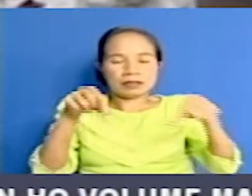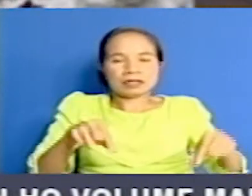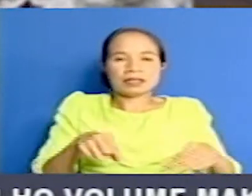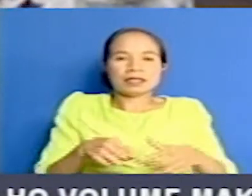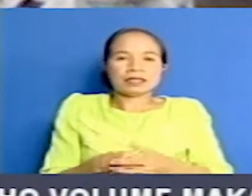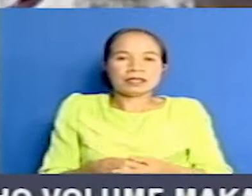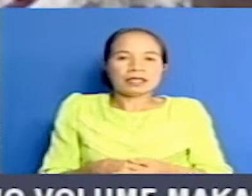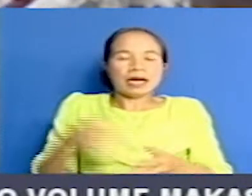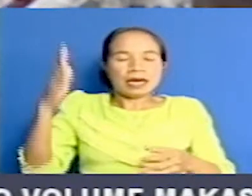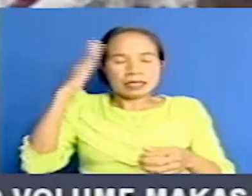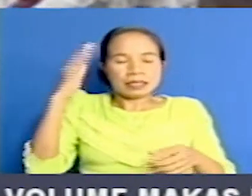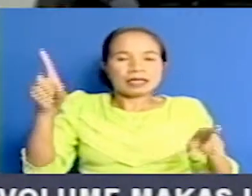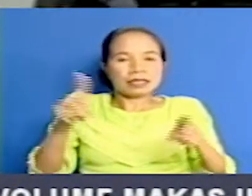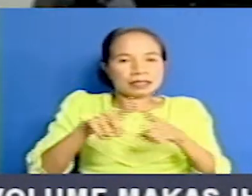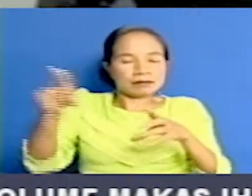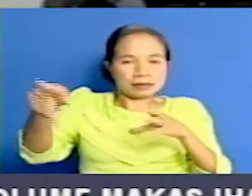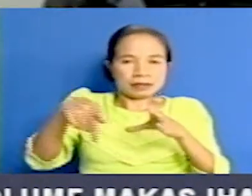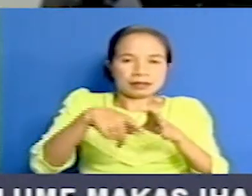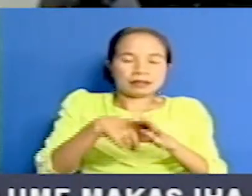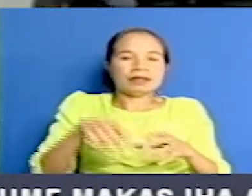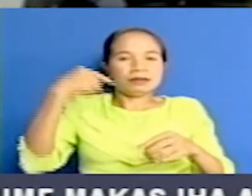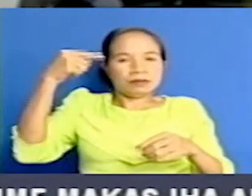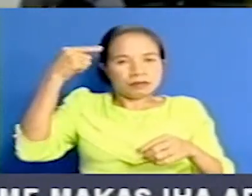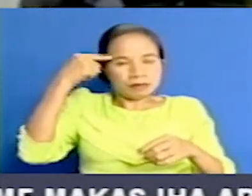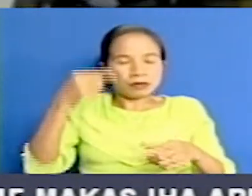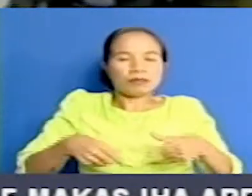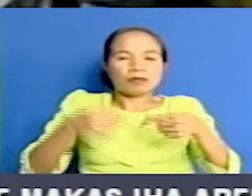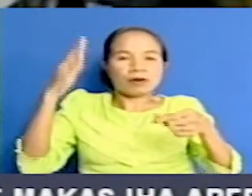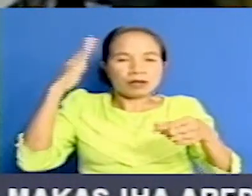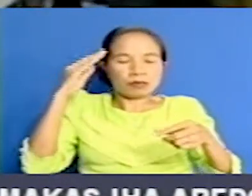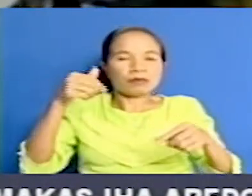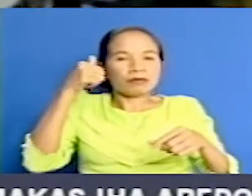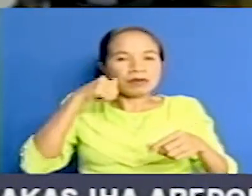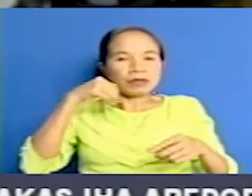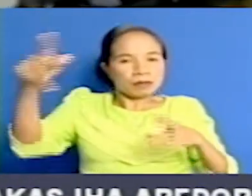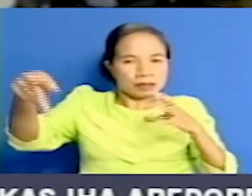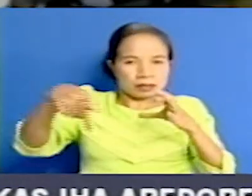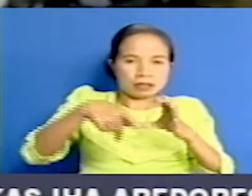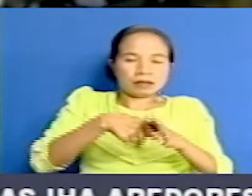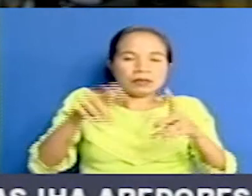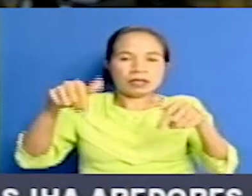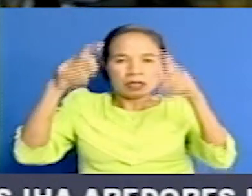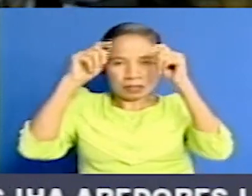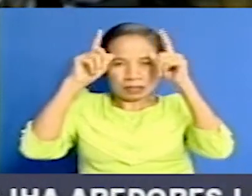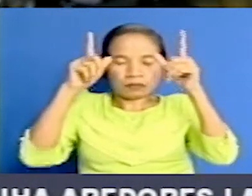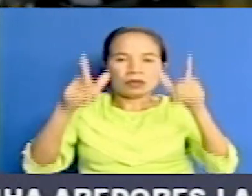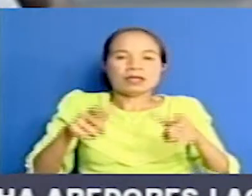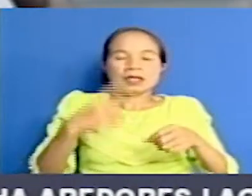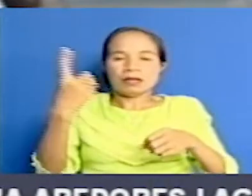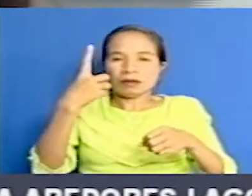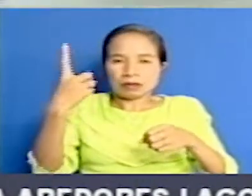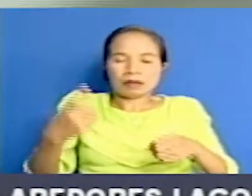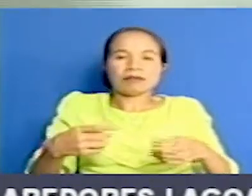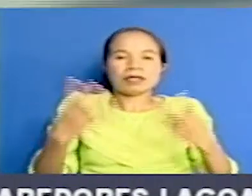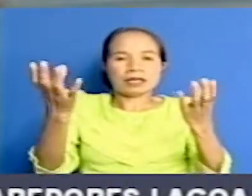nebe maca considera ativa. Governo encoraja feto criativo Sire e a Timor-Leste, a Tunafatin e